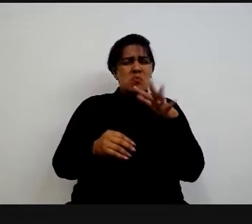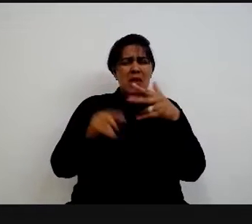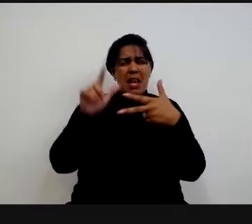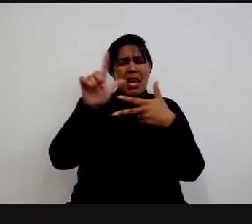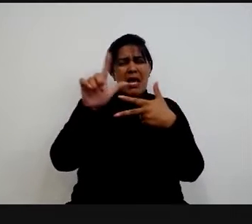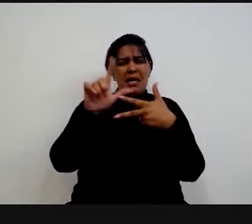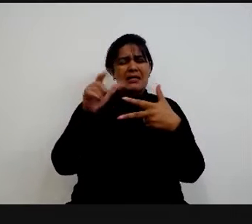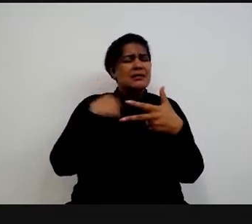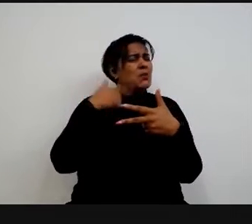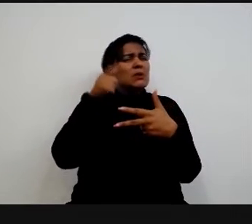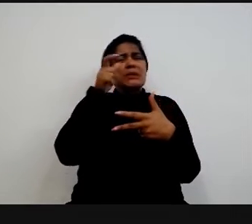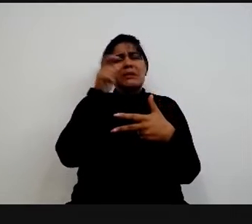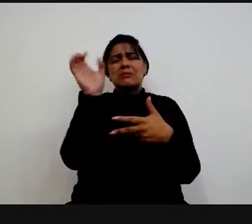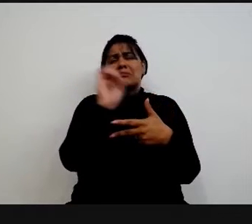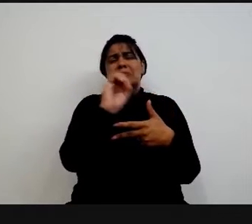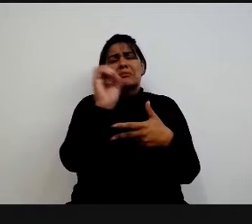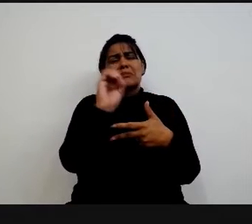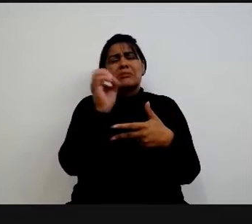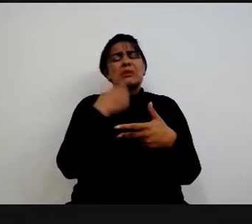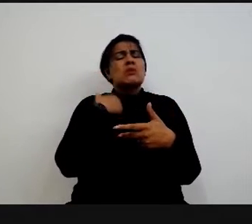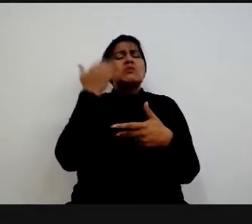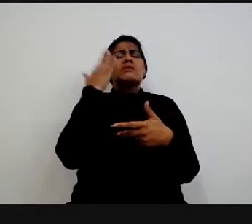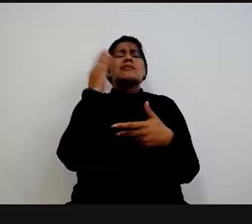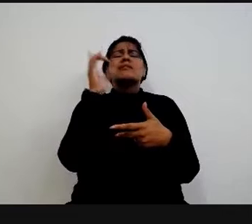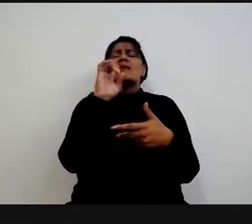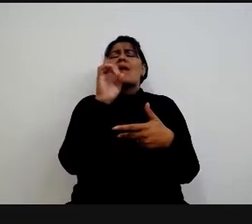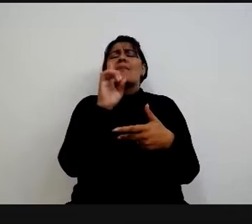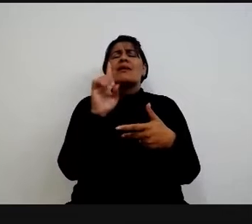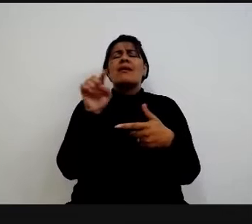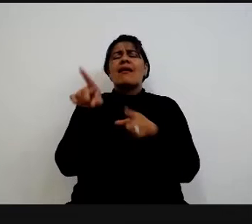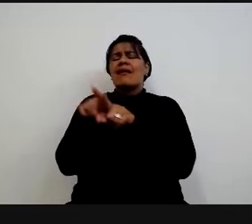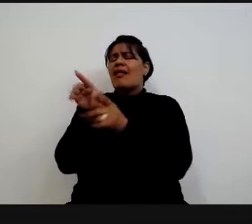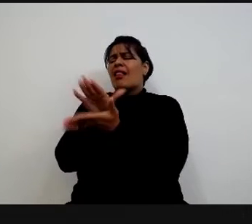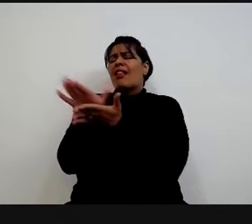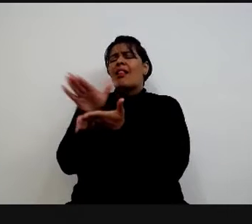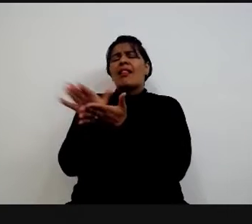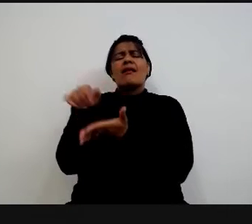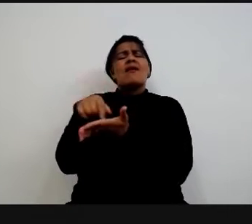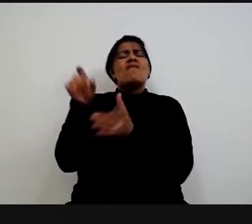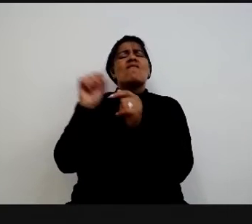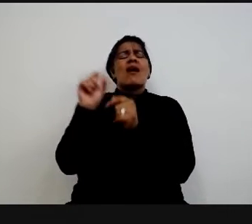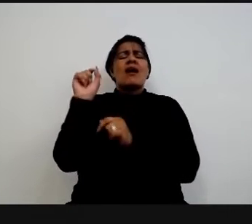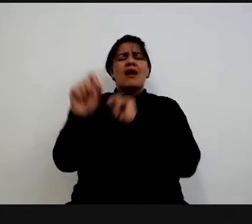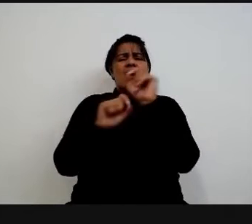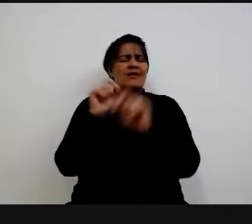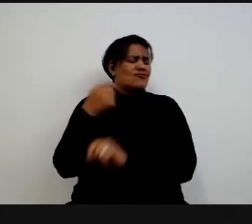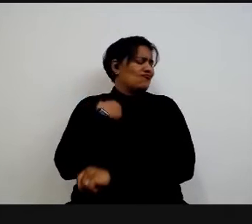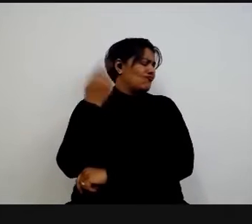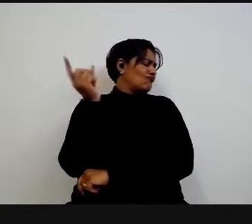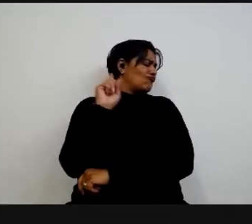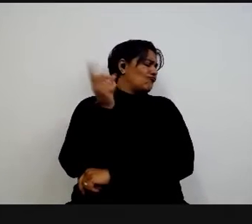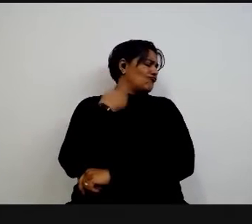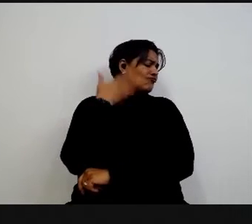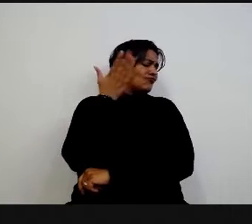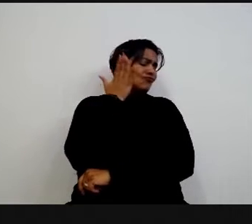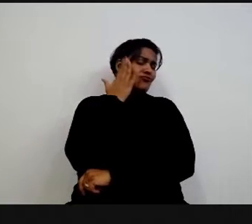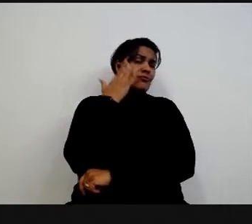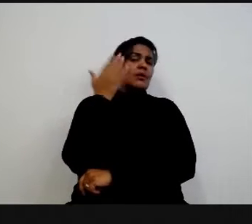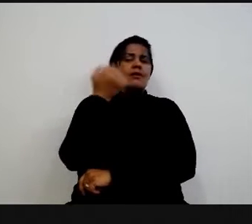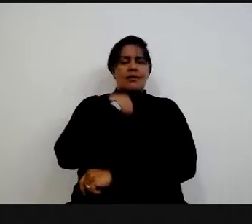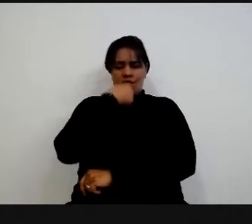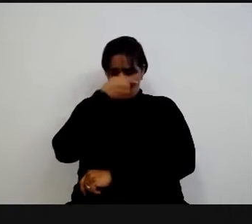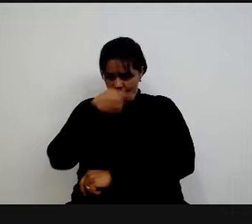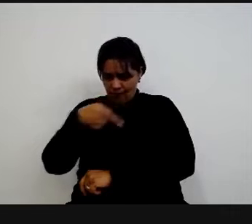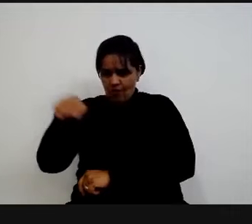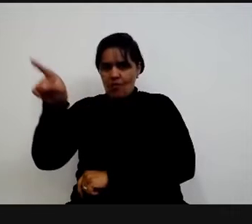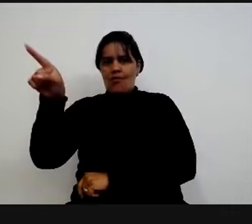Não sabia o que é que se fazia aqui dentro. Muito menos o que é que se fazia na gráfica do Senado. Me apresentei no Serviço